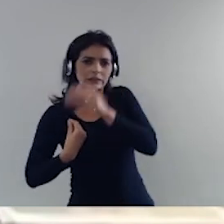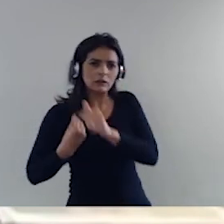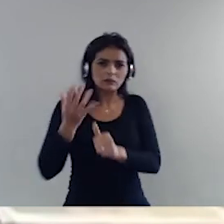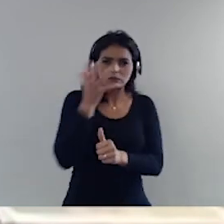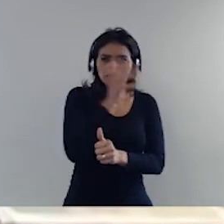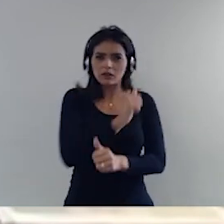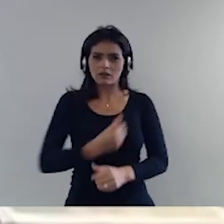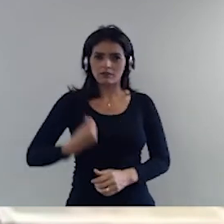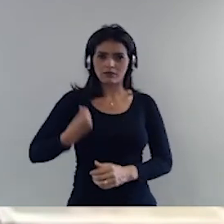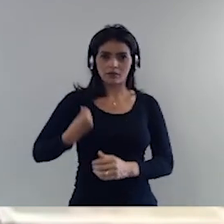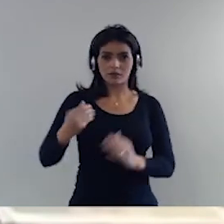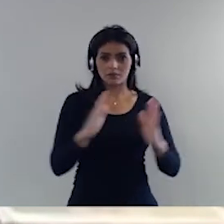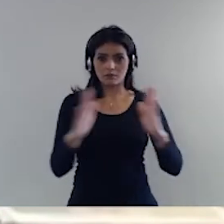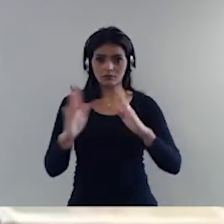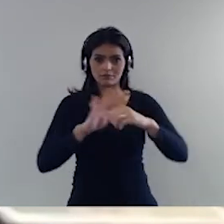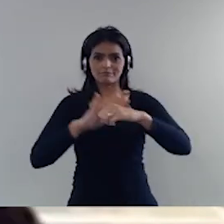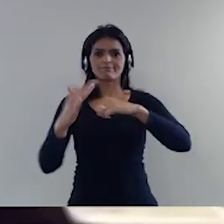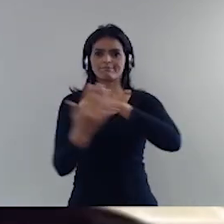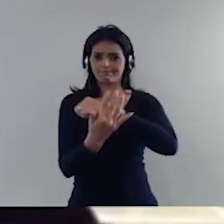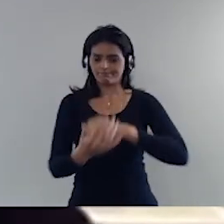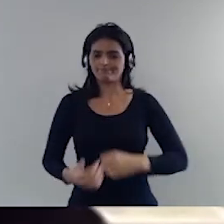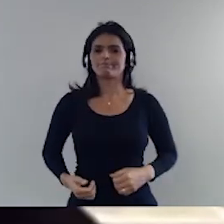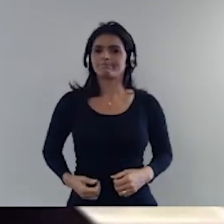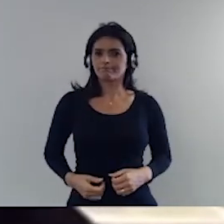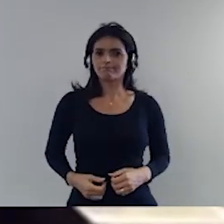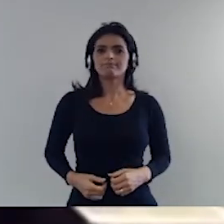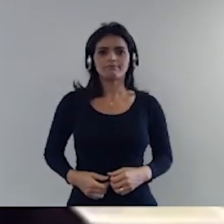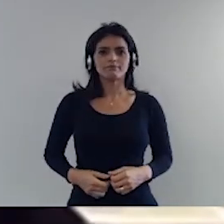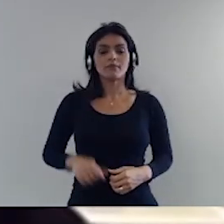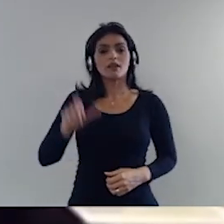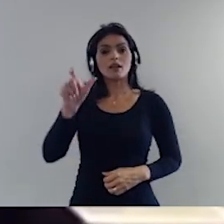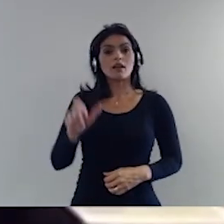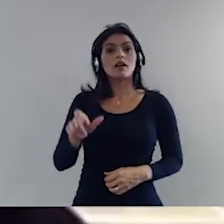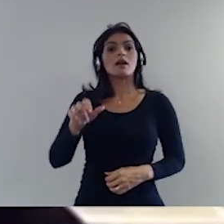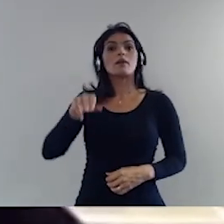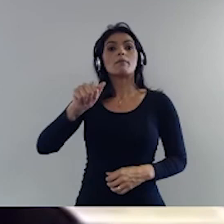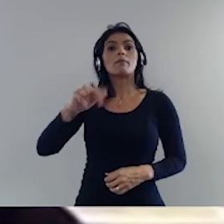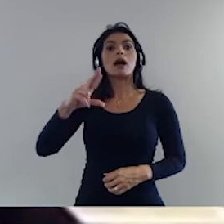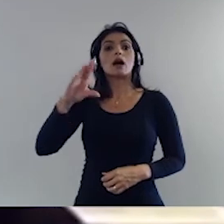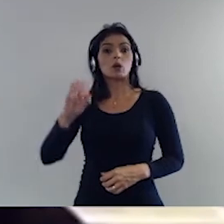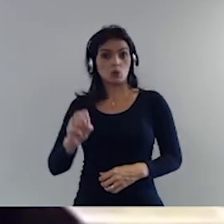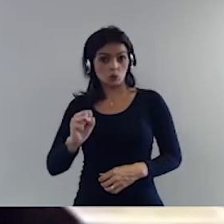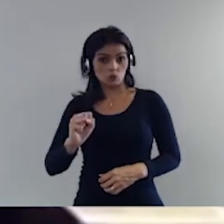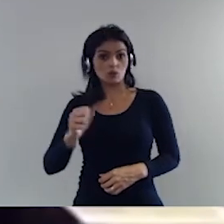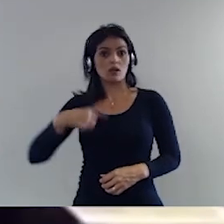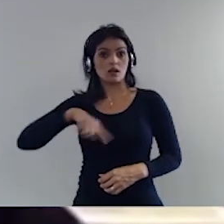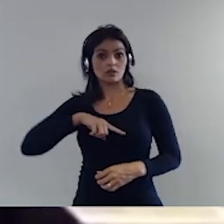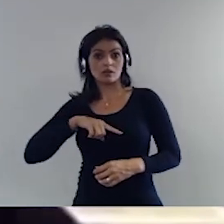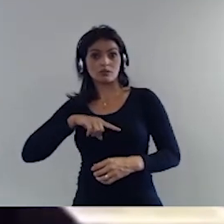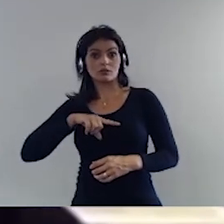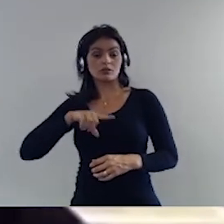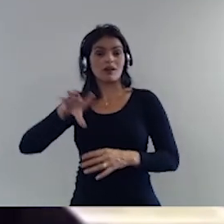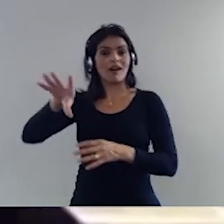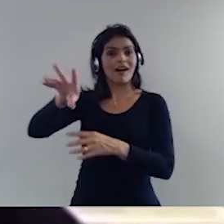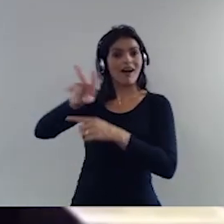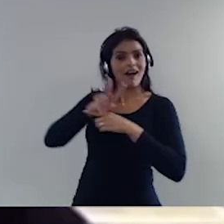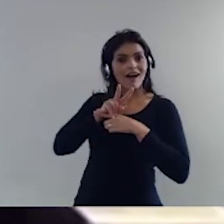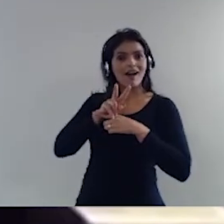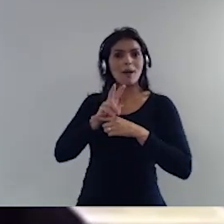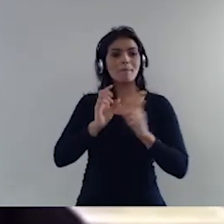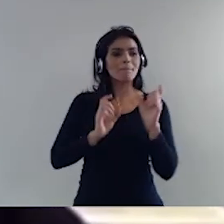vidas durante a pandemia. E, inclusive, Marcos, incorporamos um novo vocabulário, com palavras